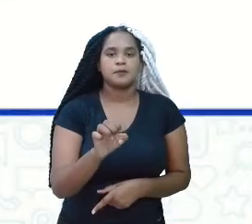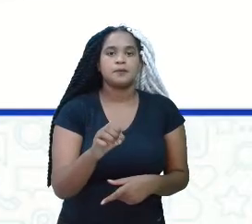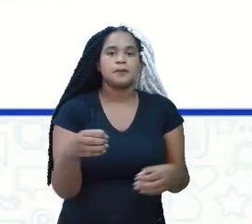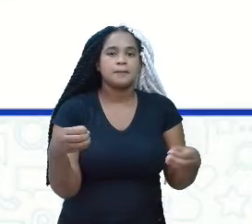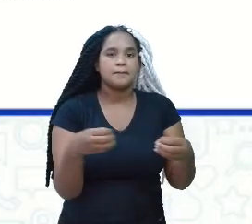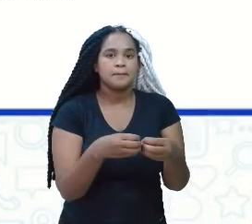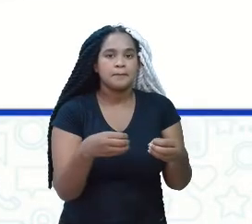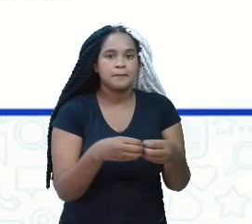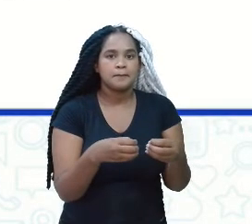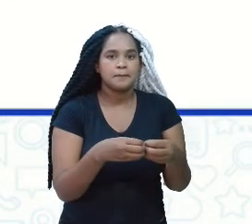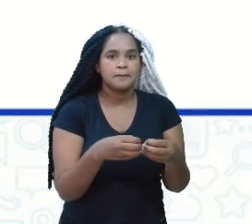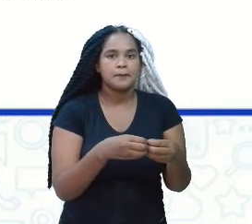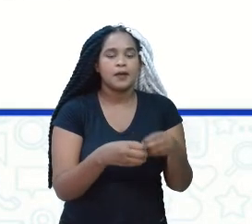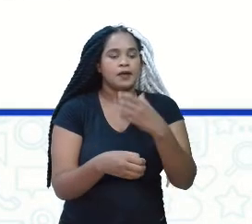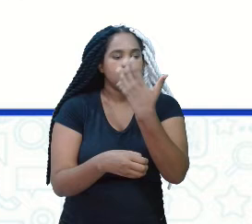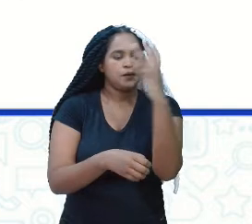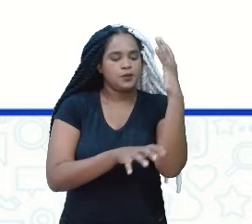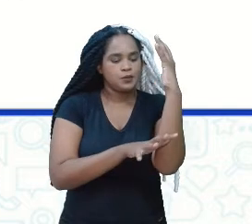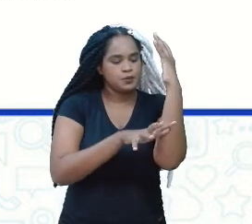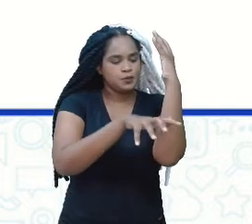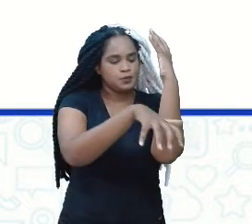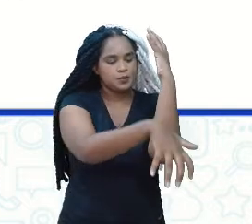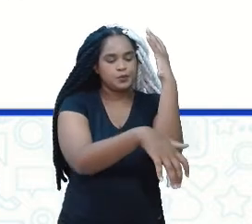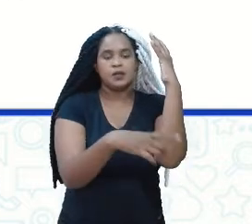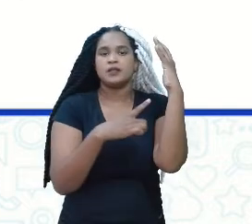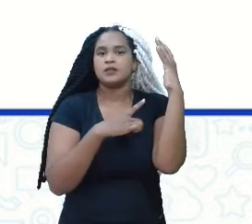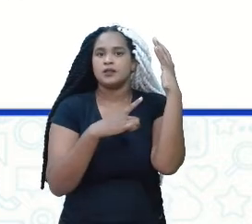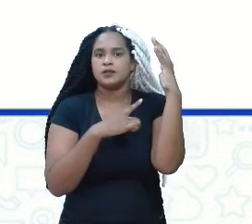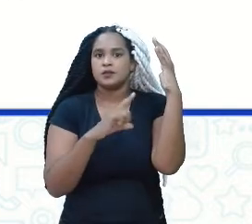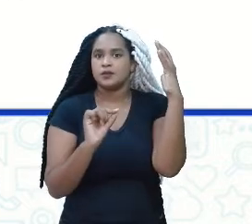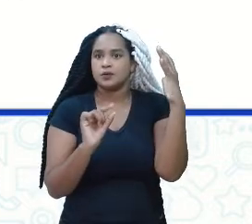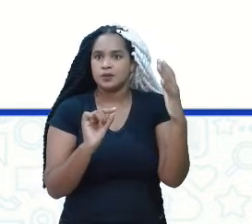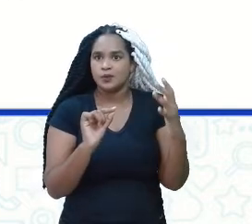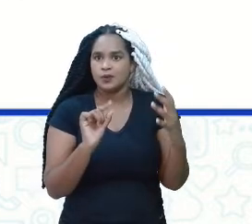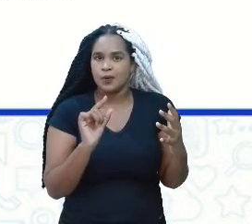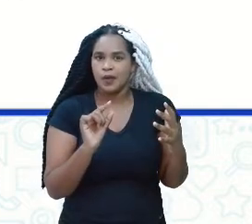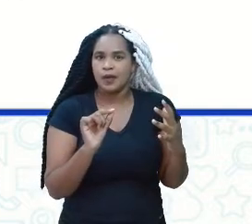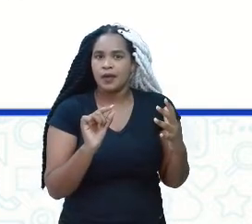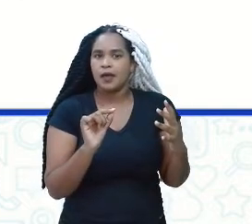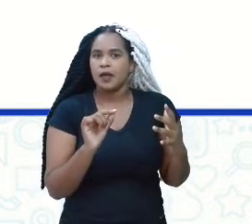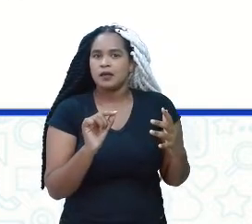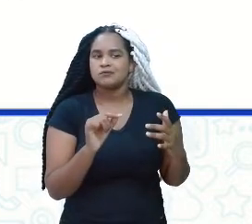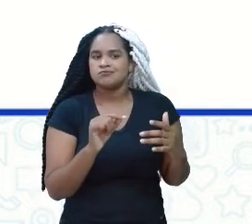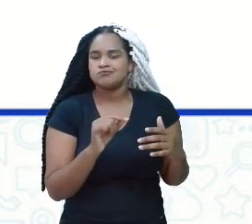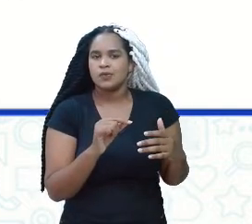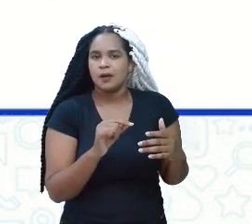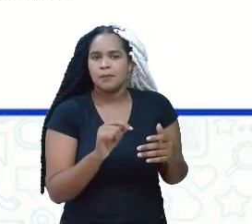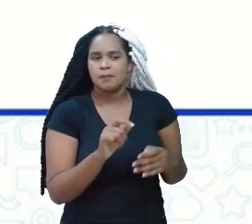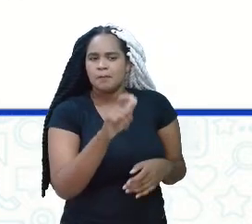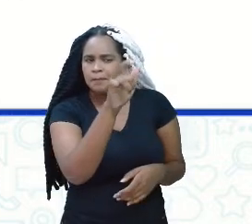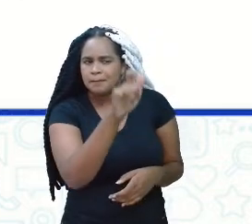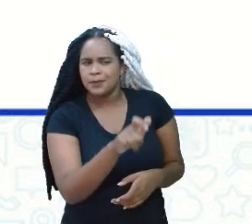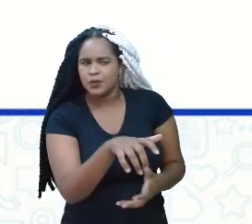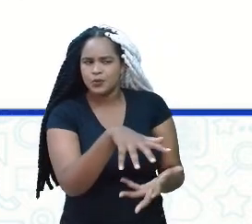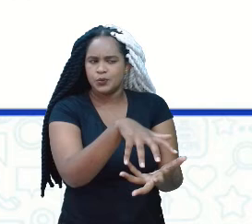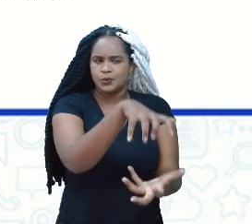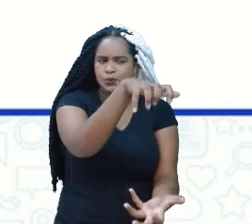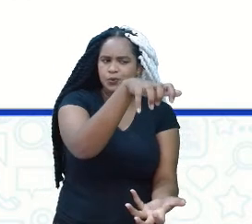mangue do rio Capibaribe, há uma figura que ninguém conhece ao certo,